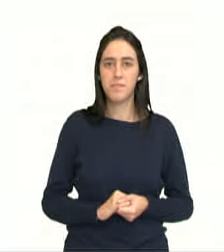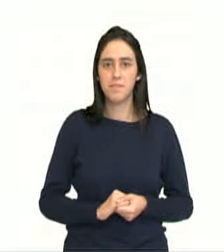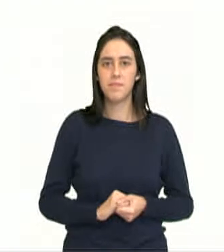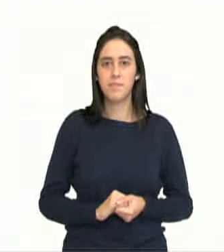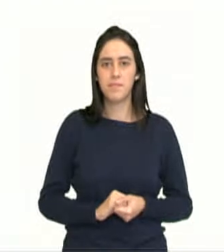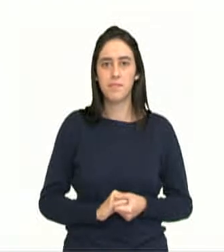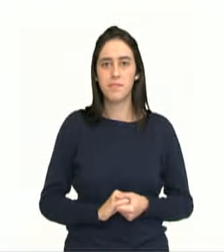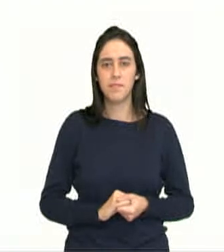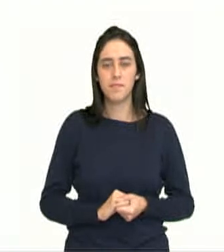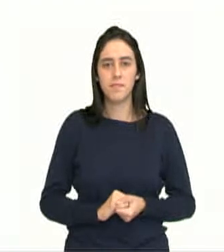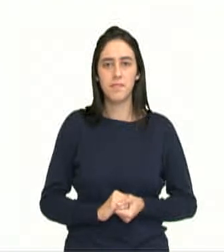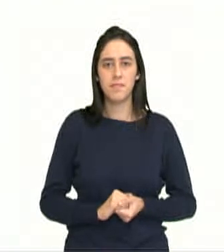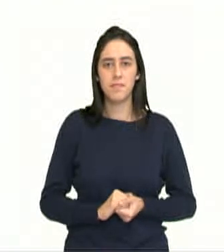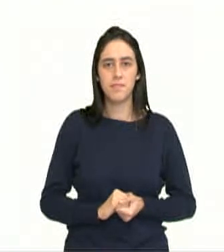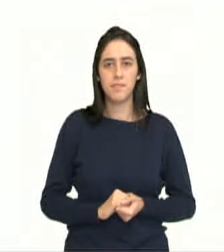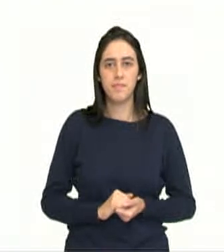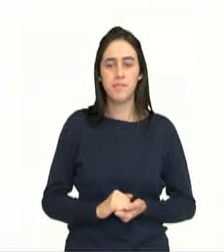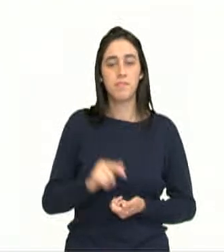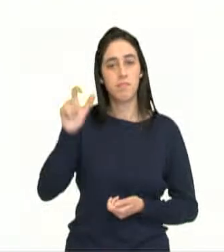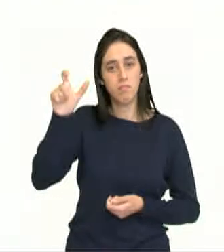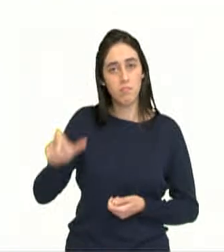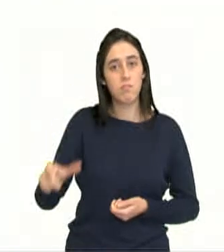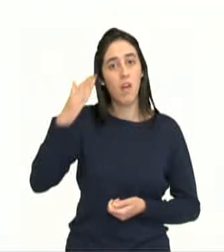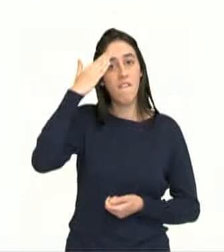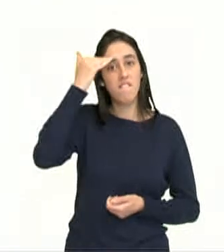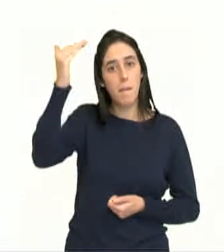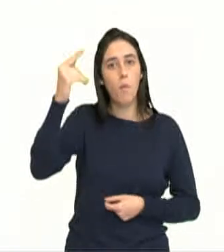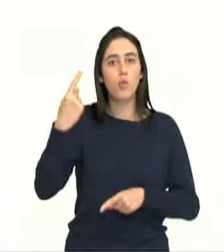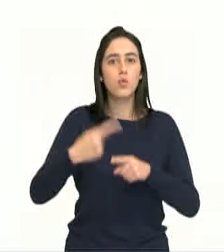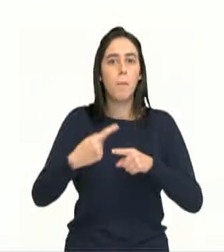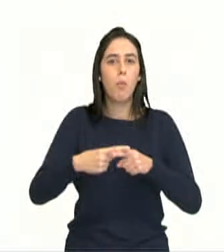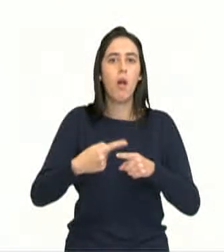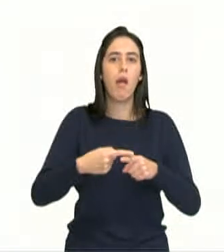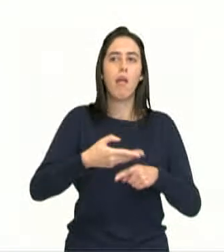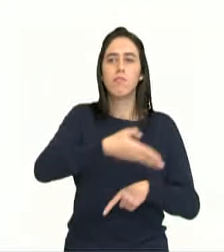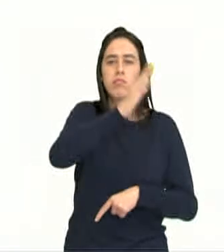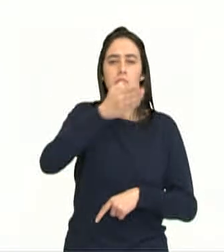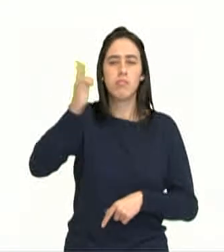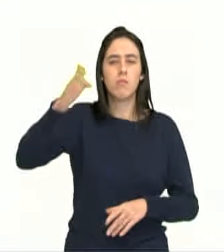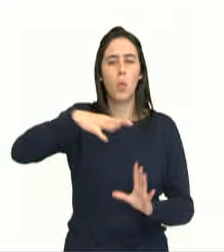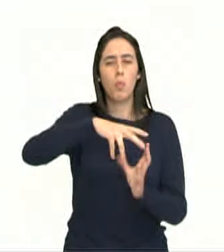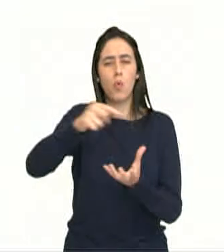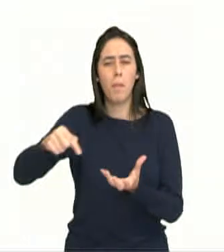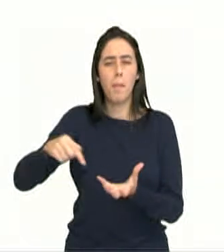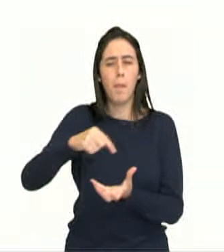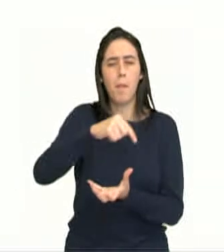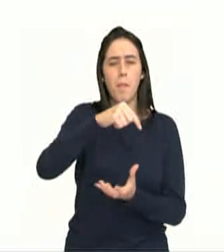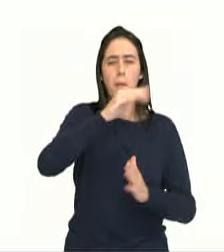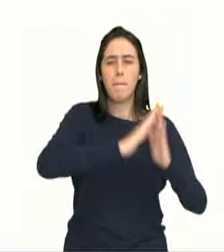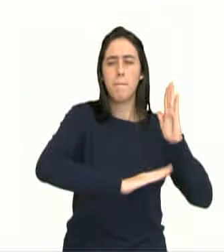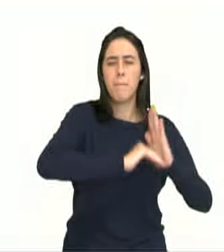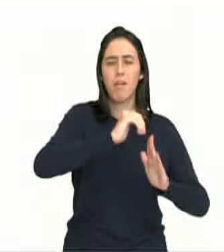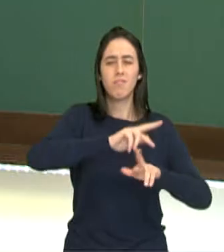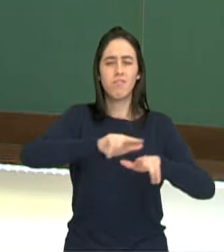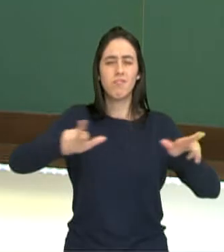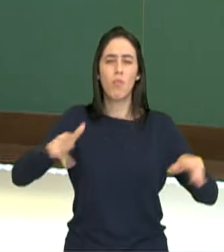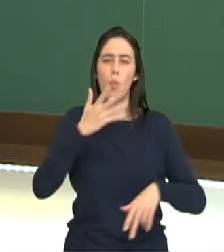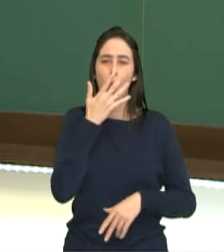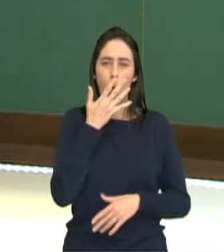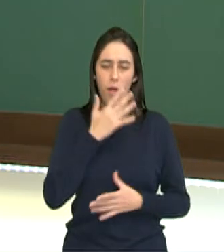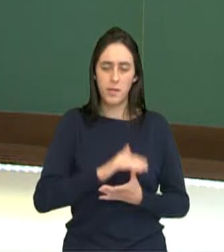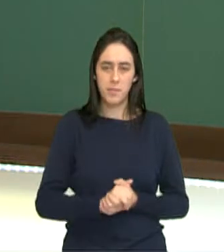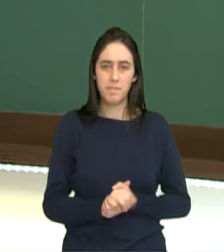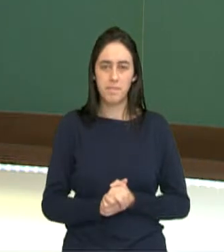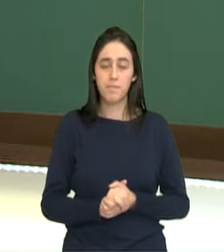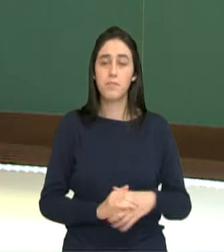spreading colors around the world. Ele se tornou conhecido por espalhar cores pelo mundo. E para a questão 9, what can you